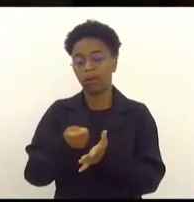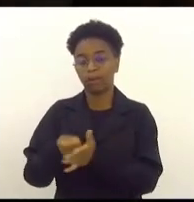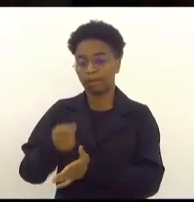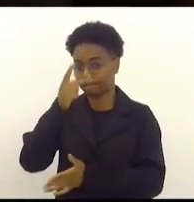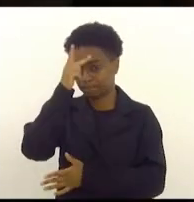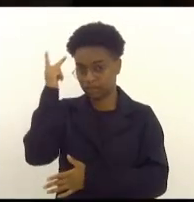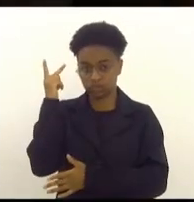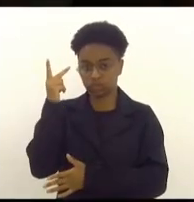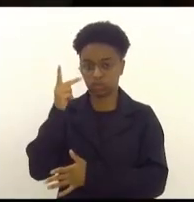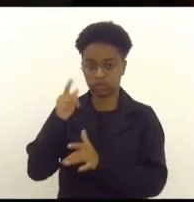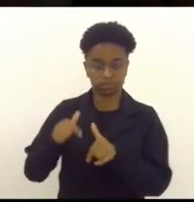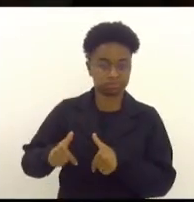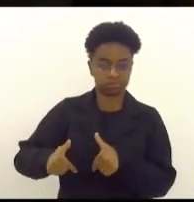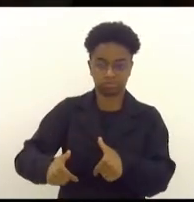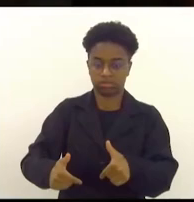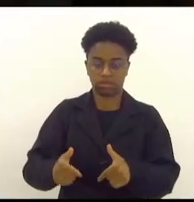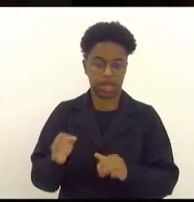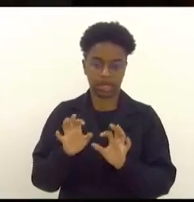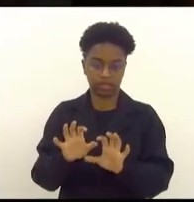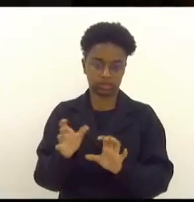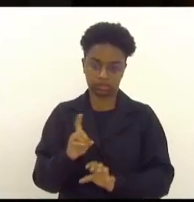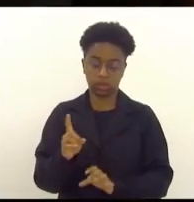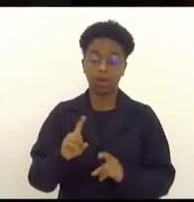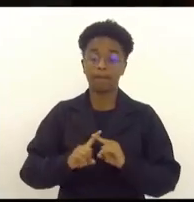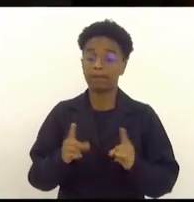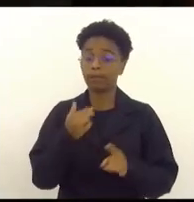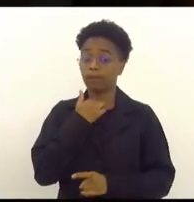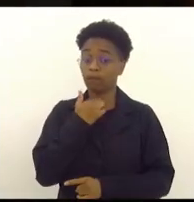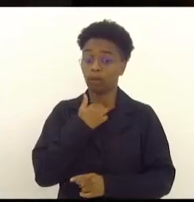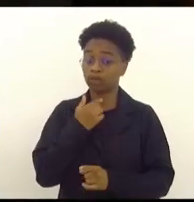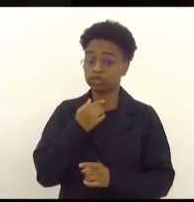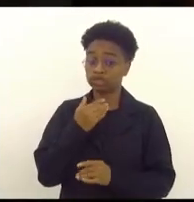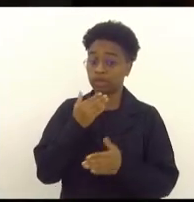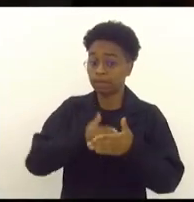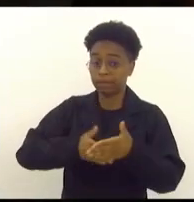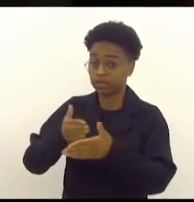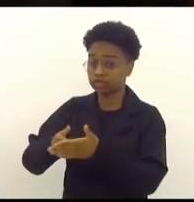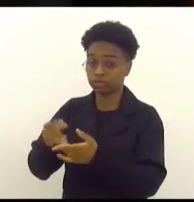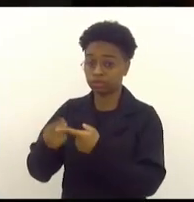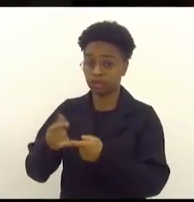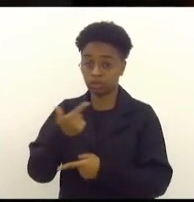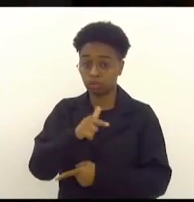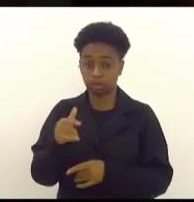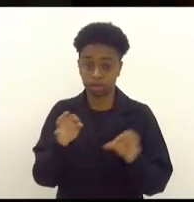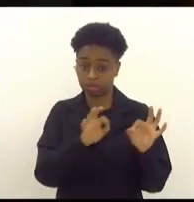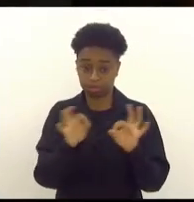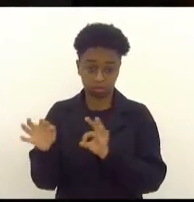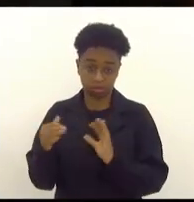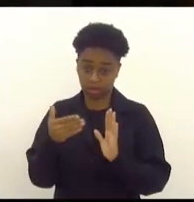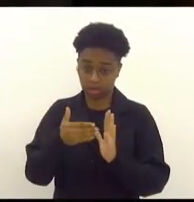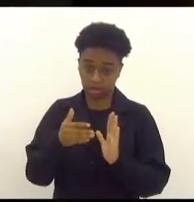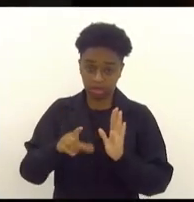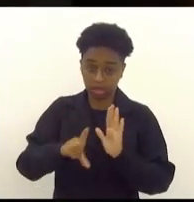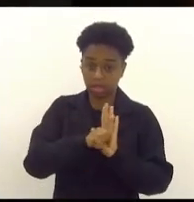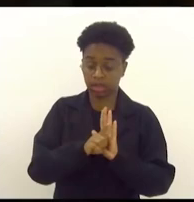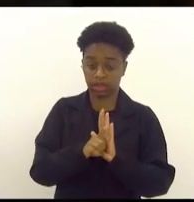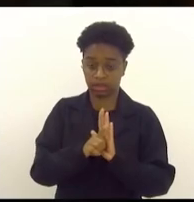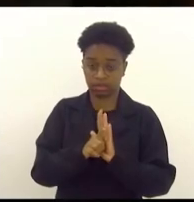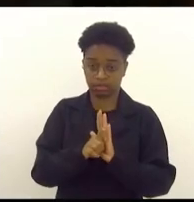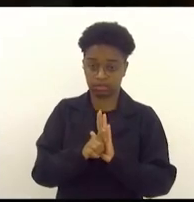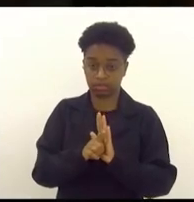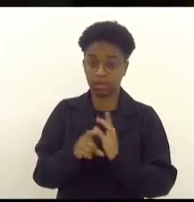praticarem a naturismo não se pode impedir porque é legal não há nenhuma lei que proíba isso num espaço